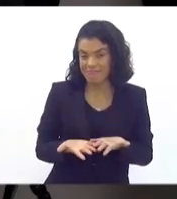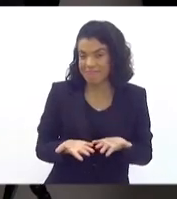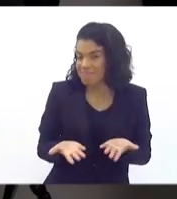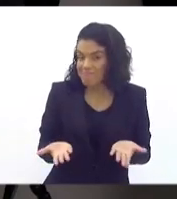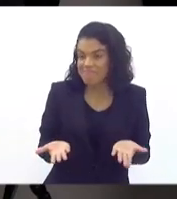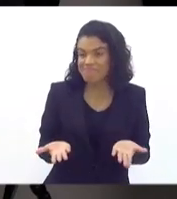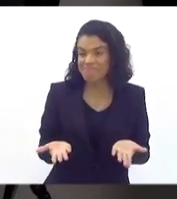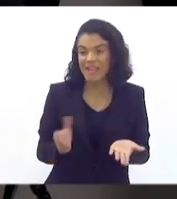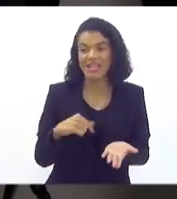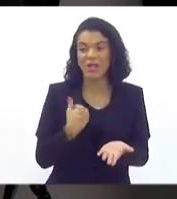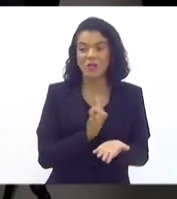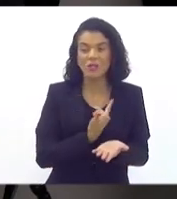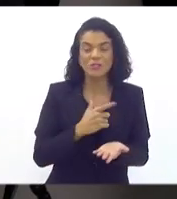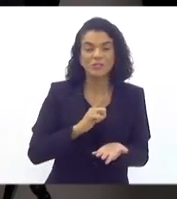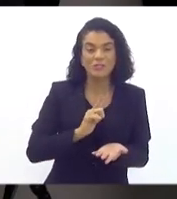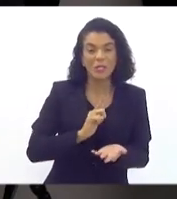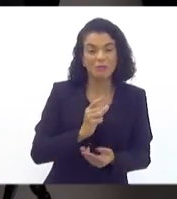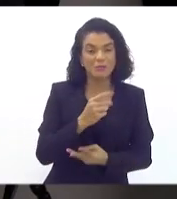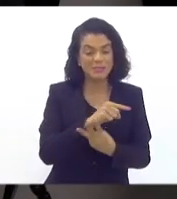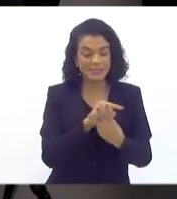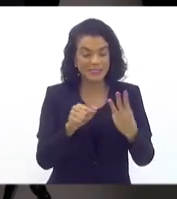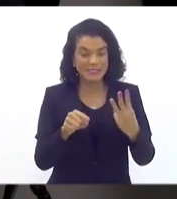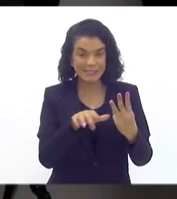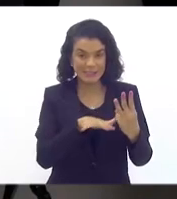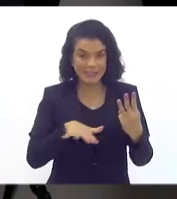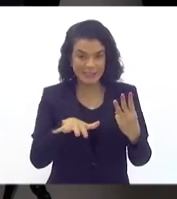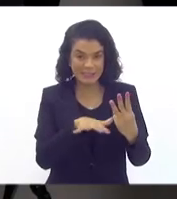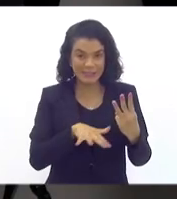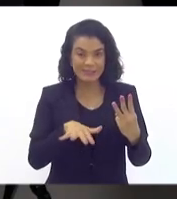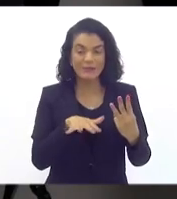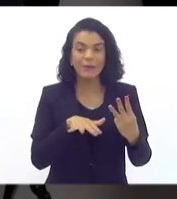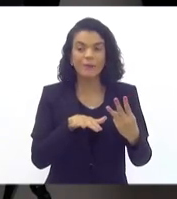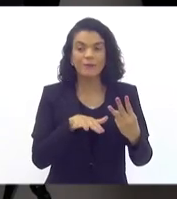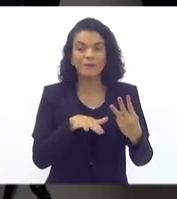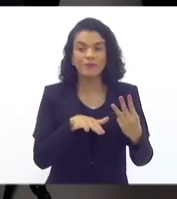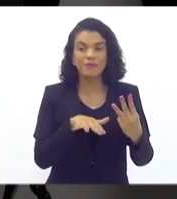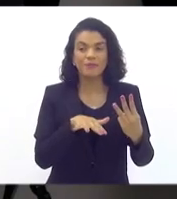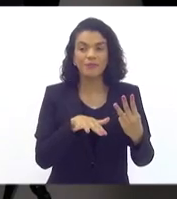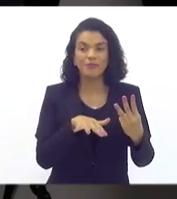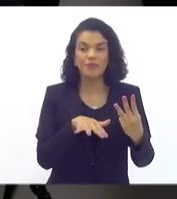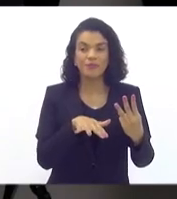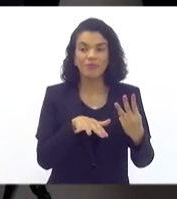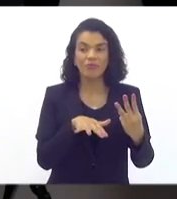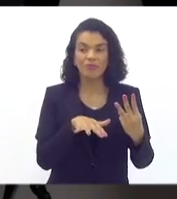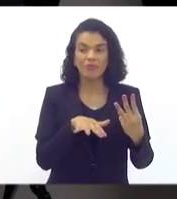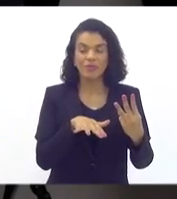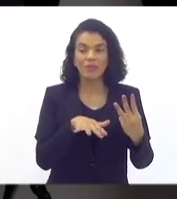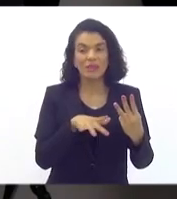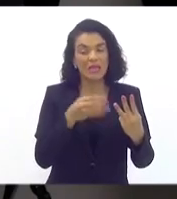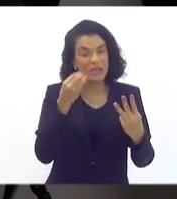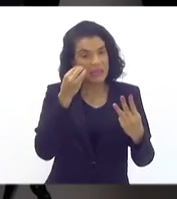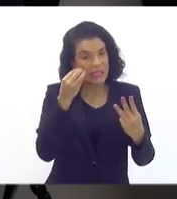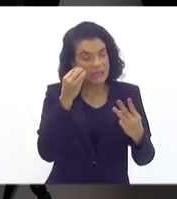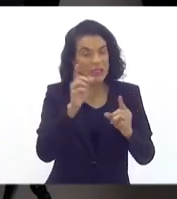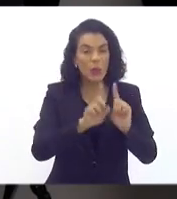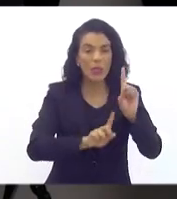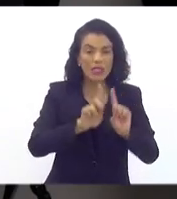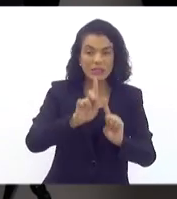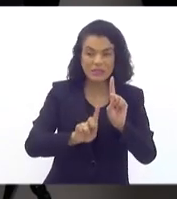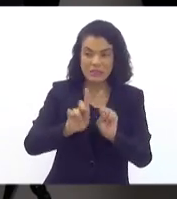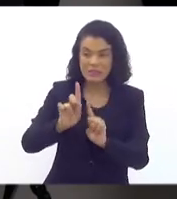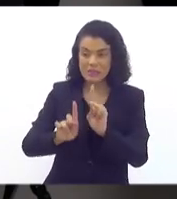nós temos três casos lá em que está sendo feito tá sendo buscado a licitação fora